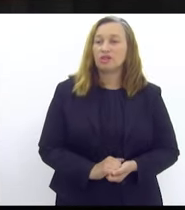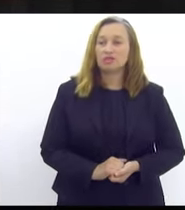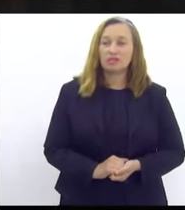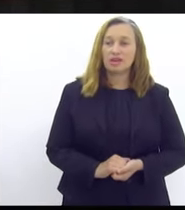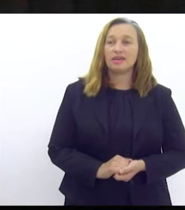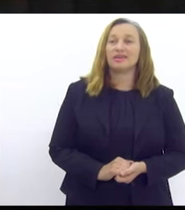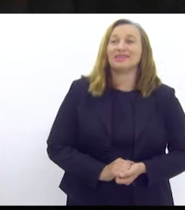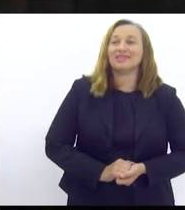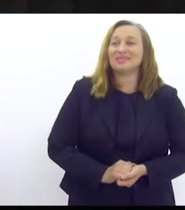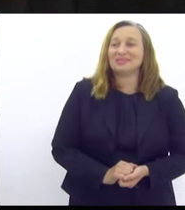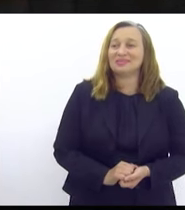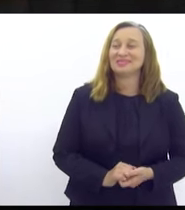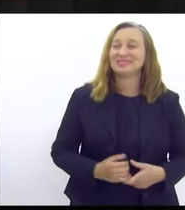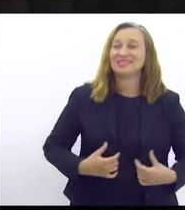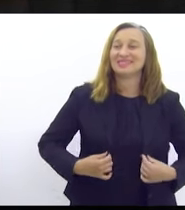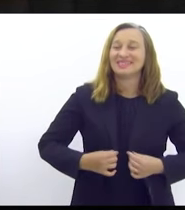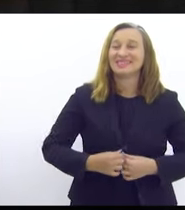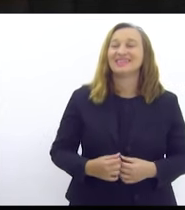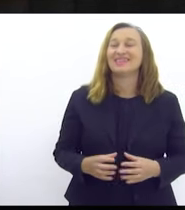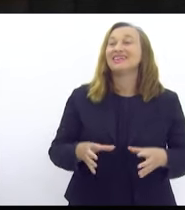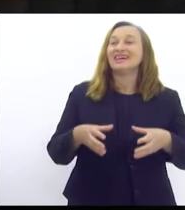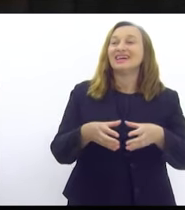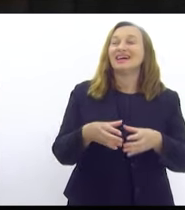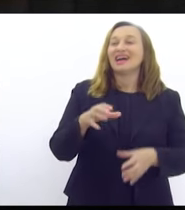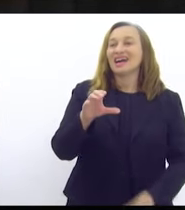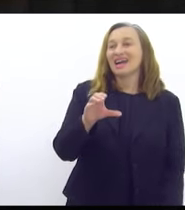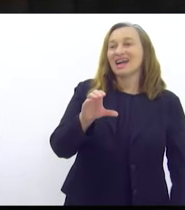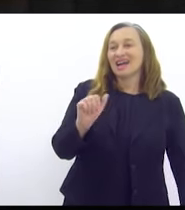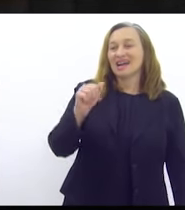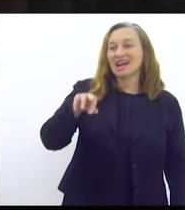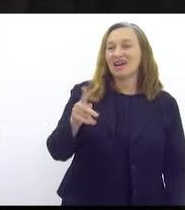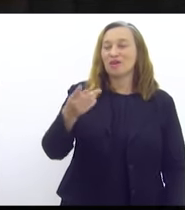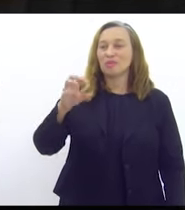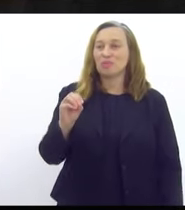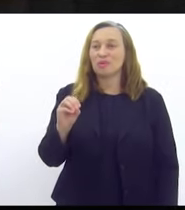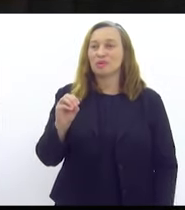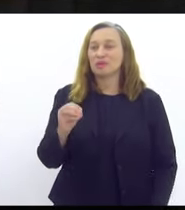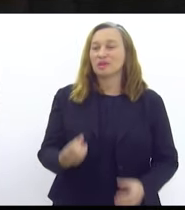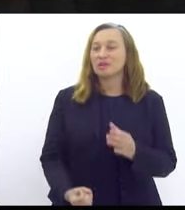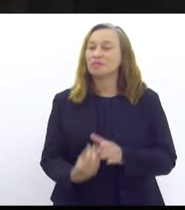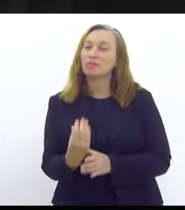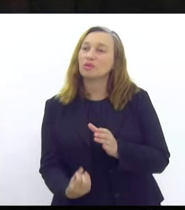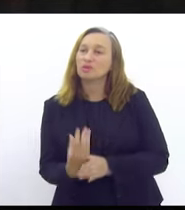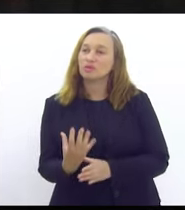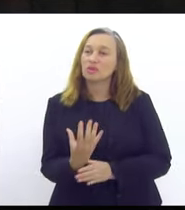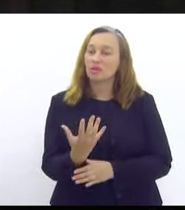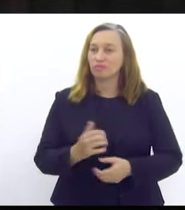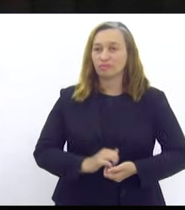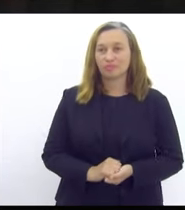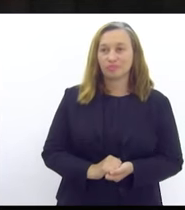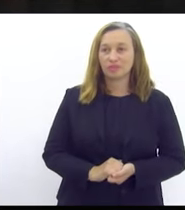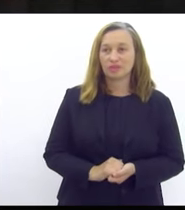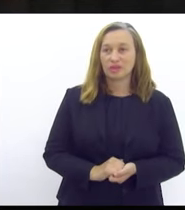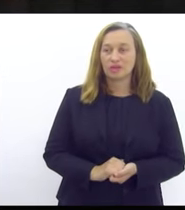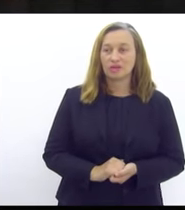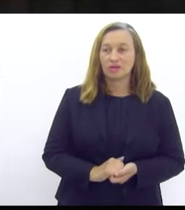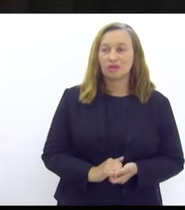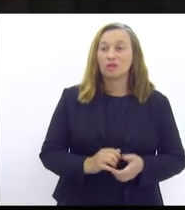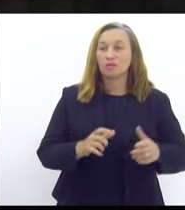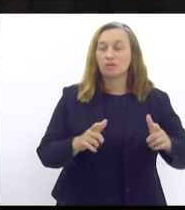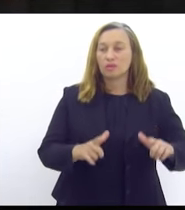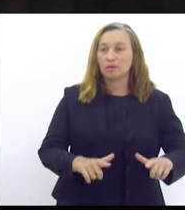ANP. Campo maduro em produção, conforme definido pela ANP. Campo